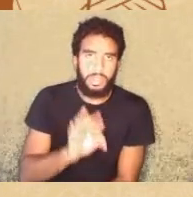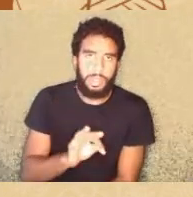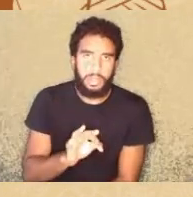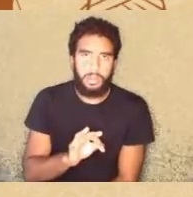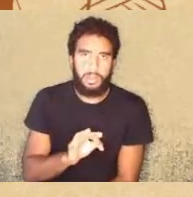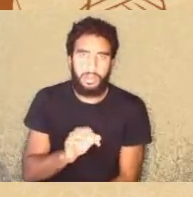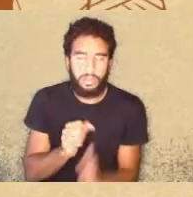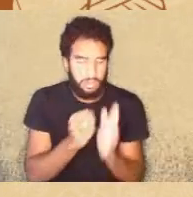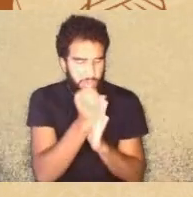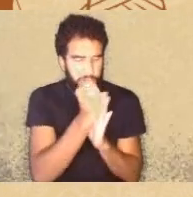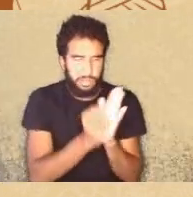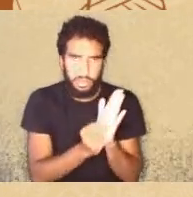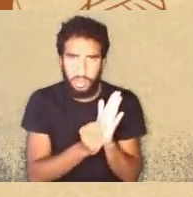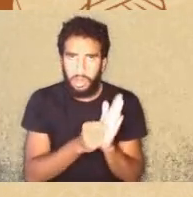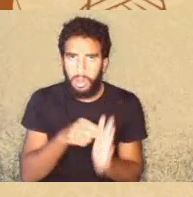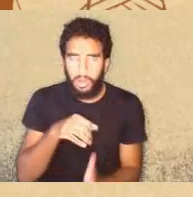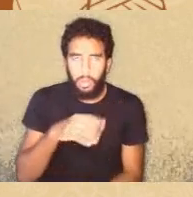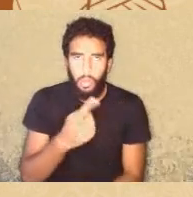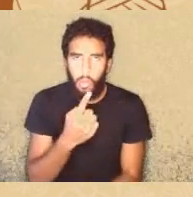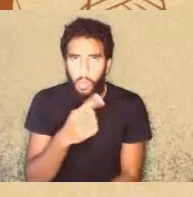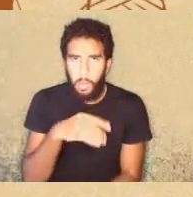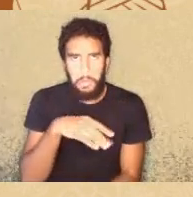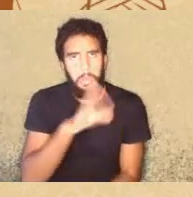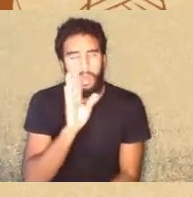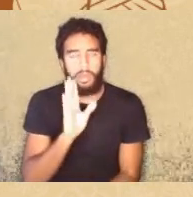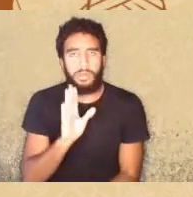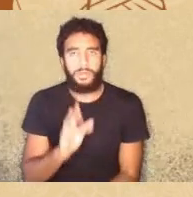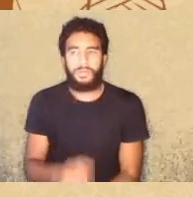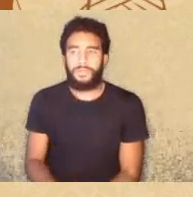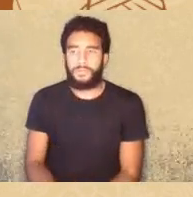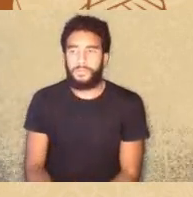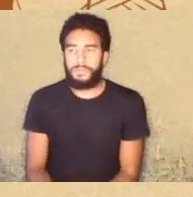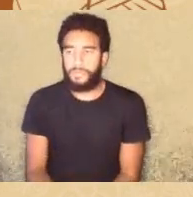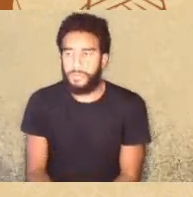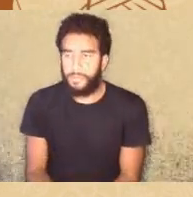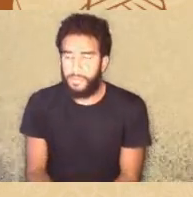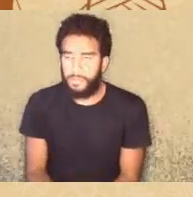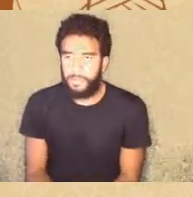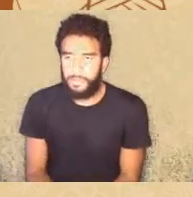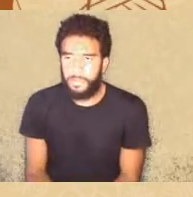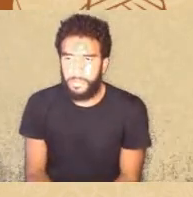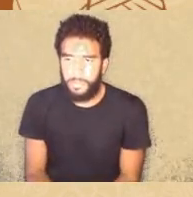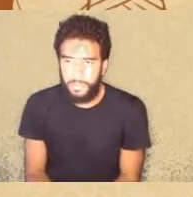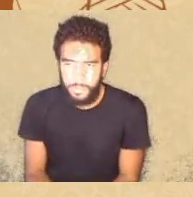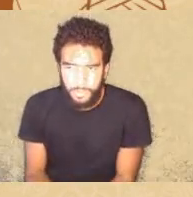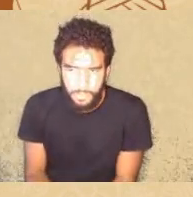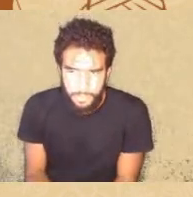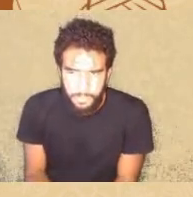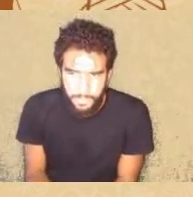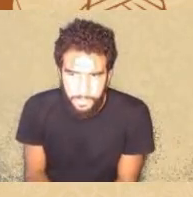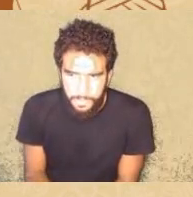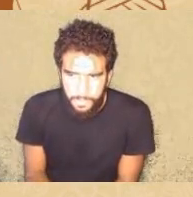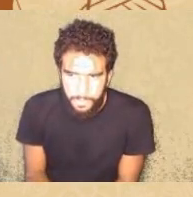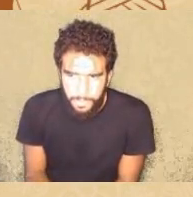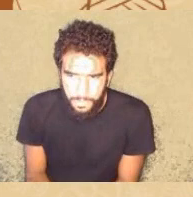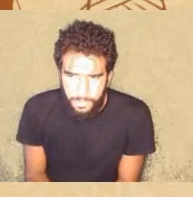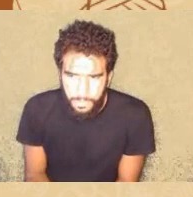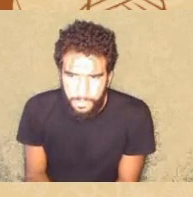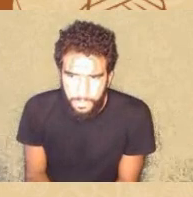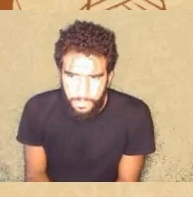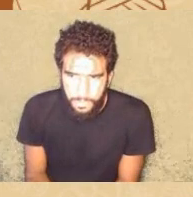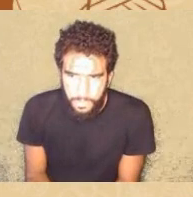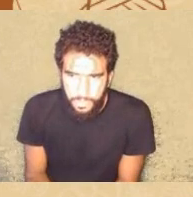Então... Isso é o primeiro momento do acesso, ação afirmativa, para pensar esse acesso, uma permanência qualificada.